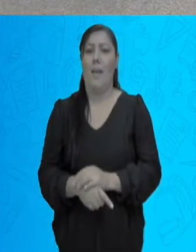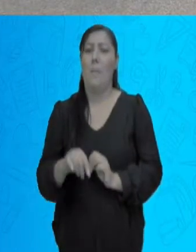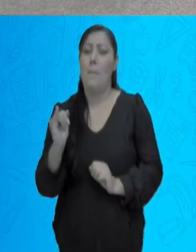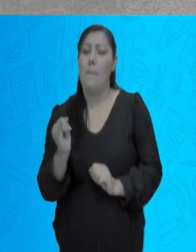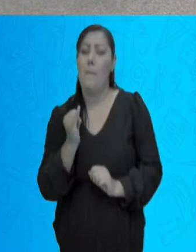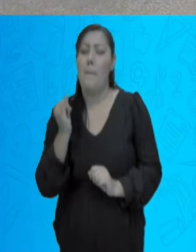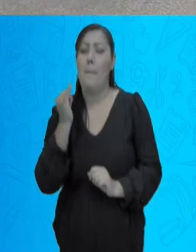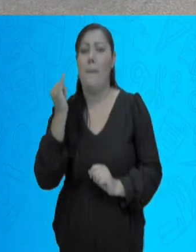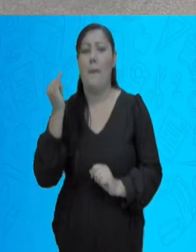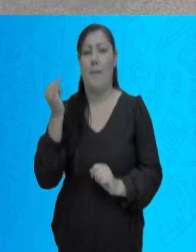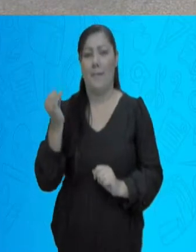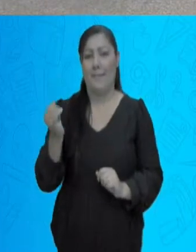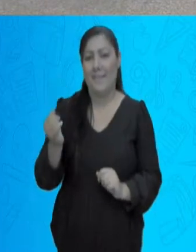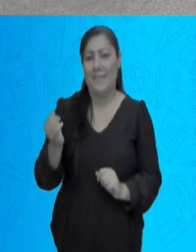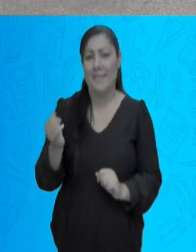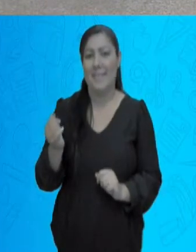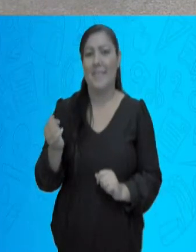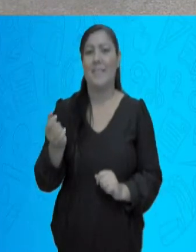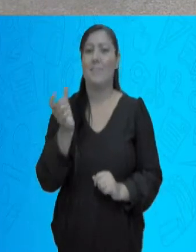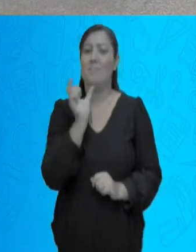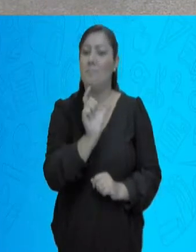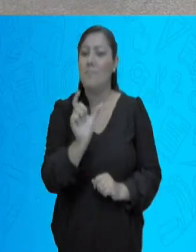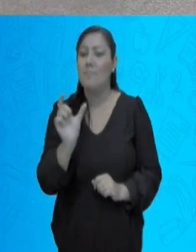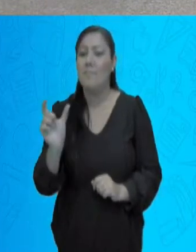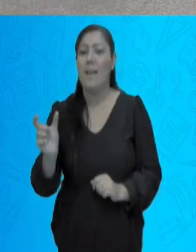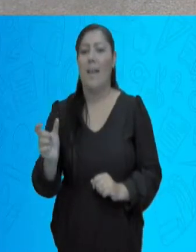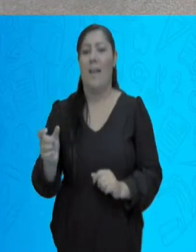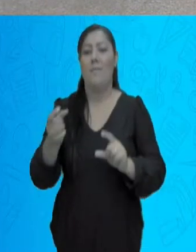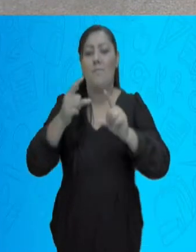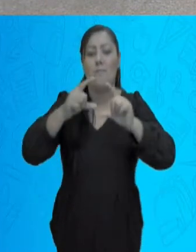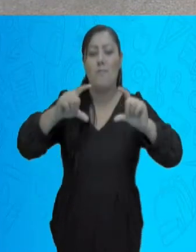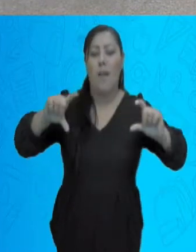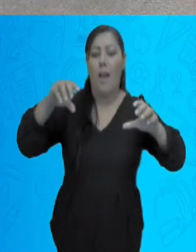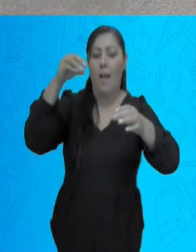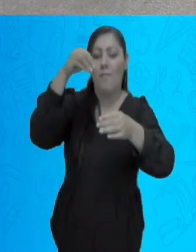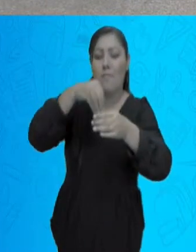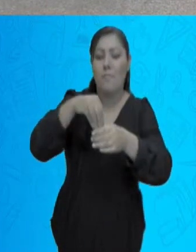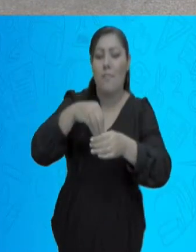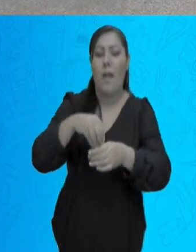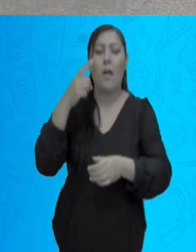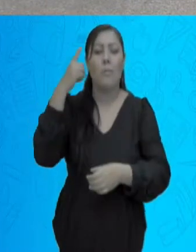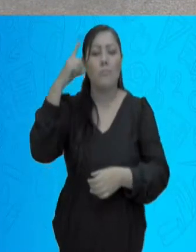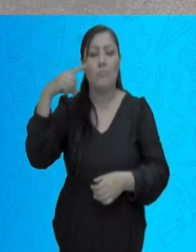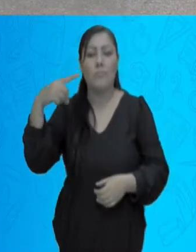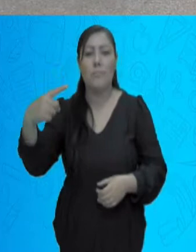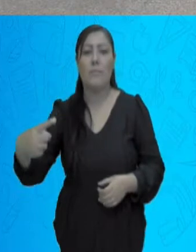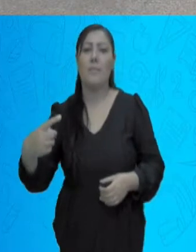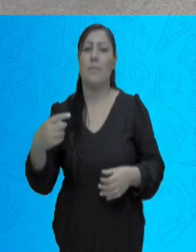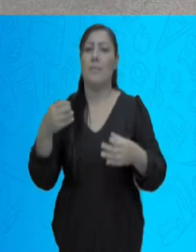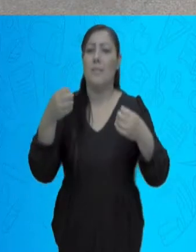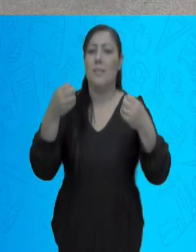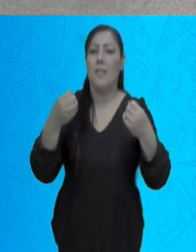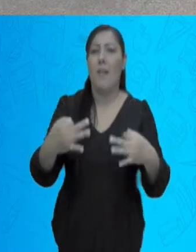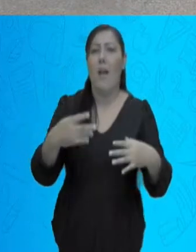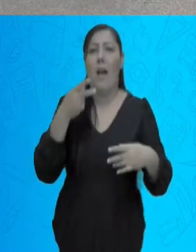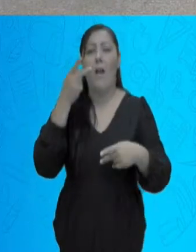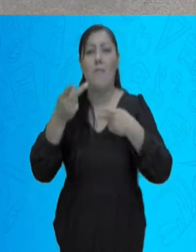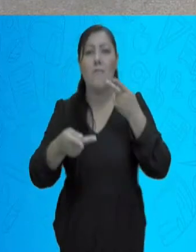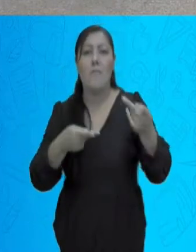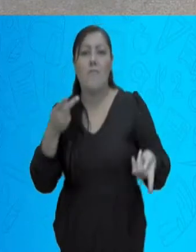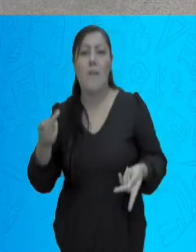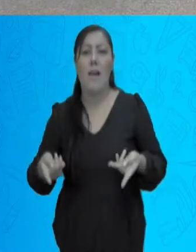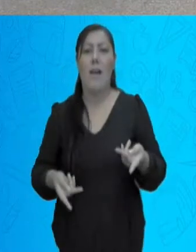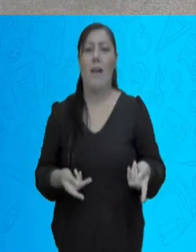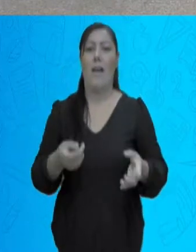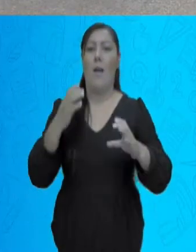É extremamente importante, estão na frase que nós falamos quase em todas. É a construção da